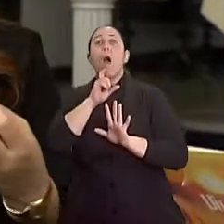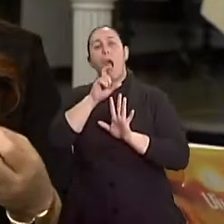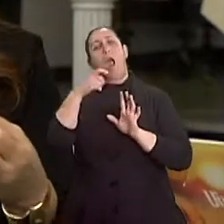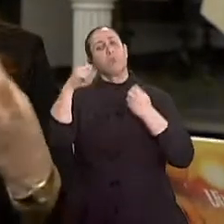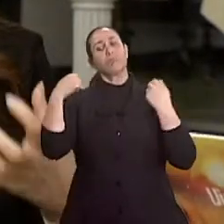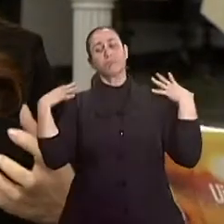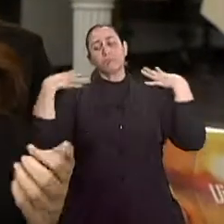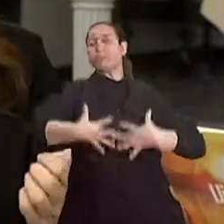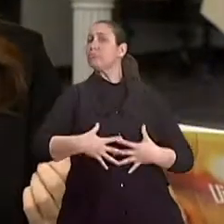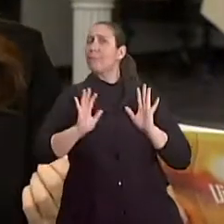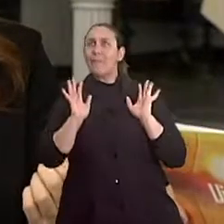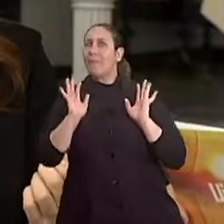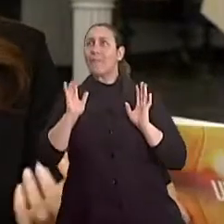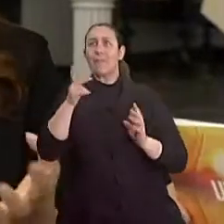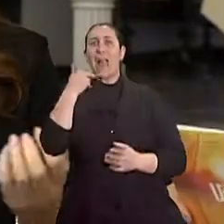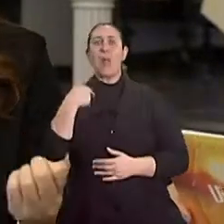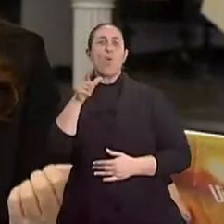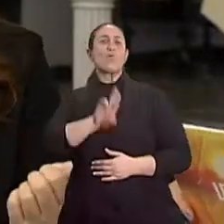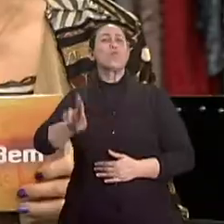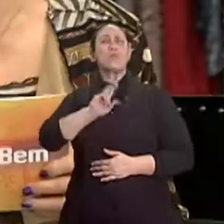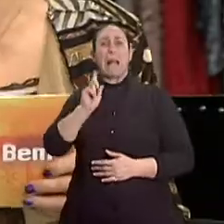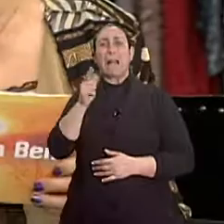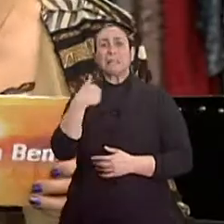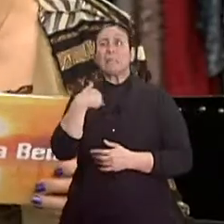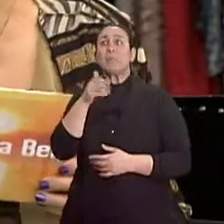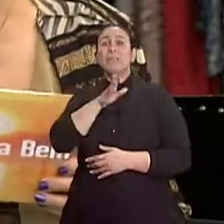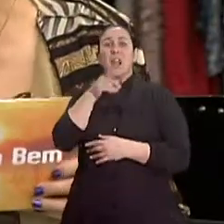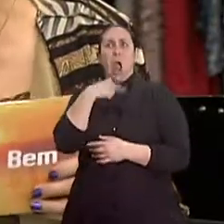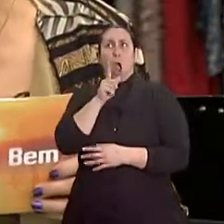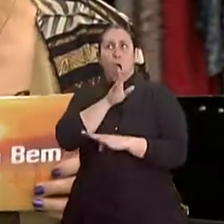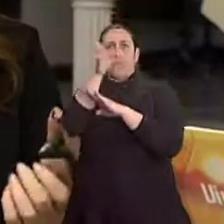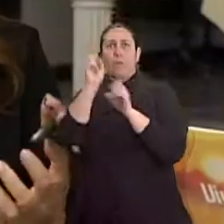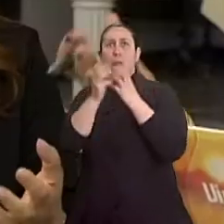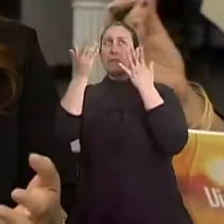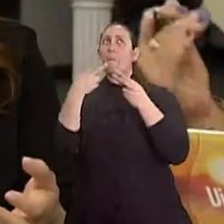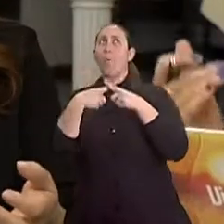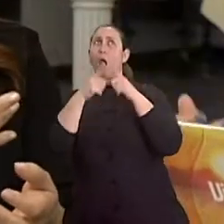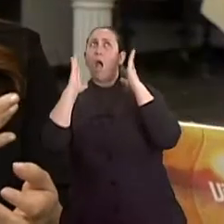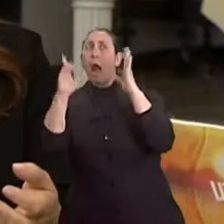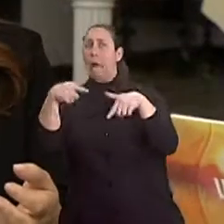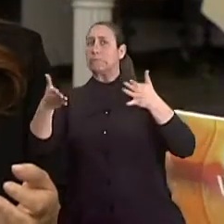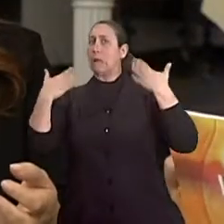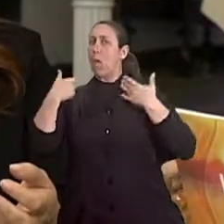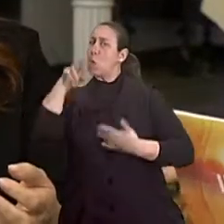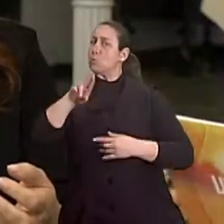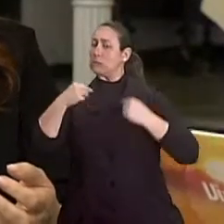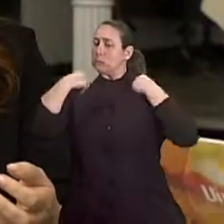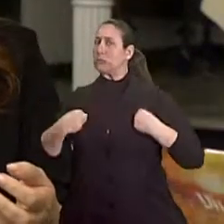de alcinha e fica roxa, as pessoas ficam roxas. Ou seja, dentro da festa pode estar, mas se tem que ter o abrigo. Se o ambiente,